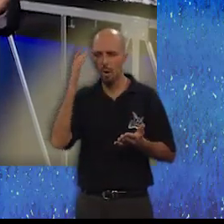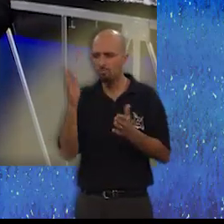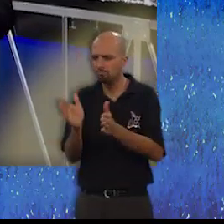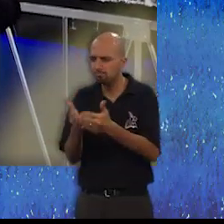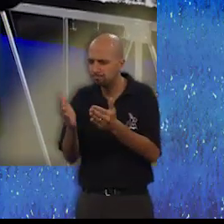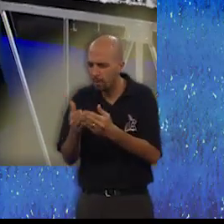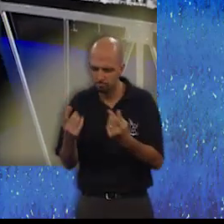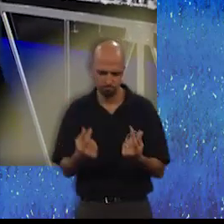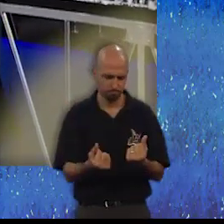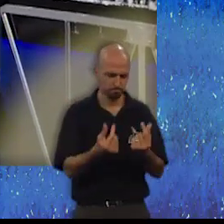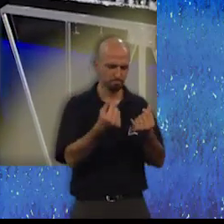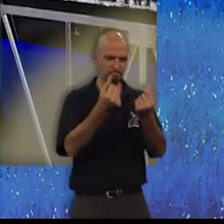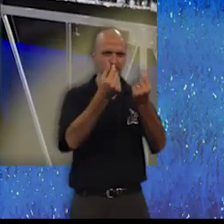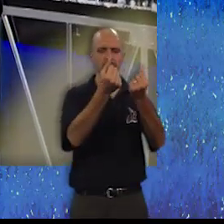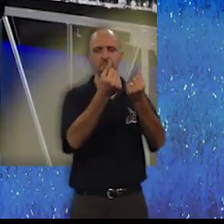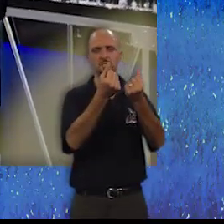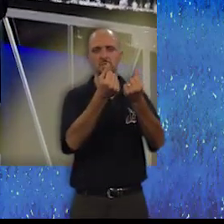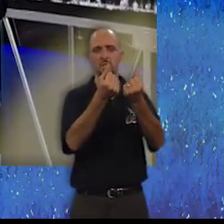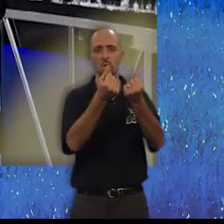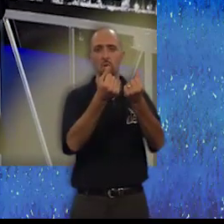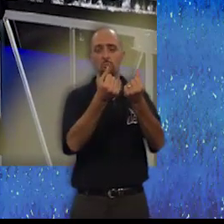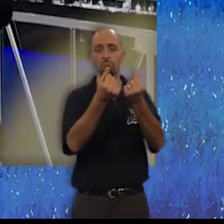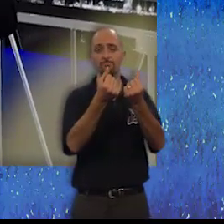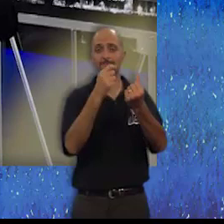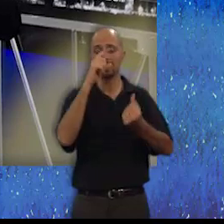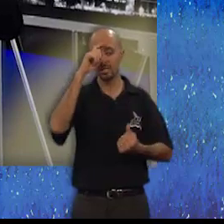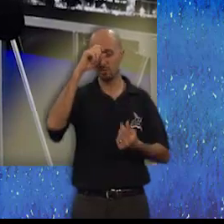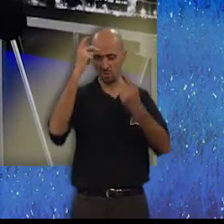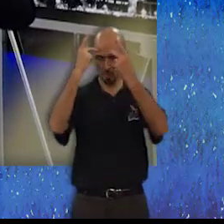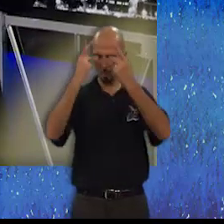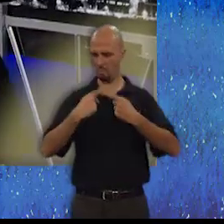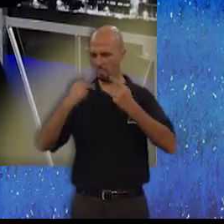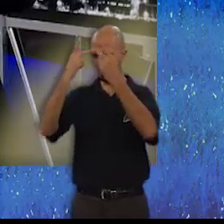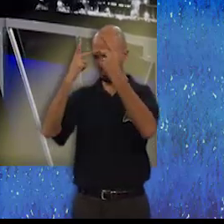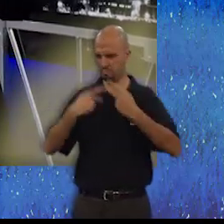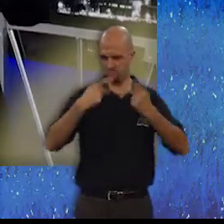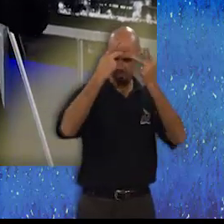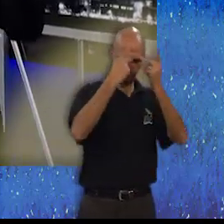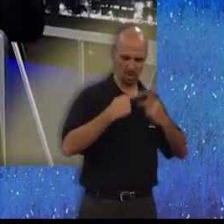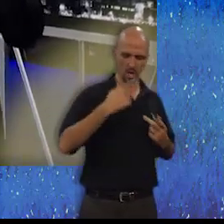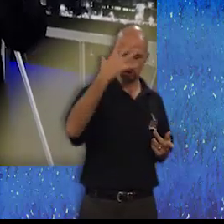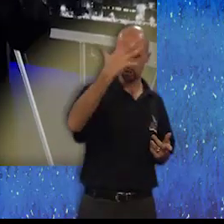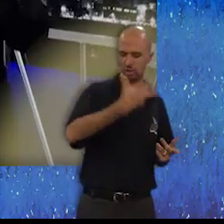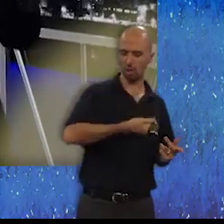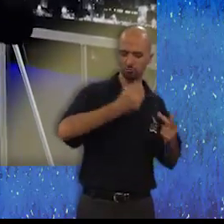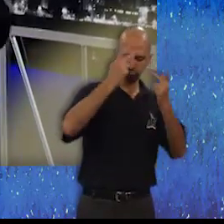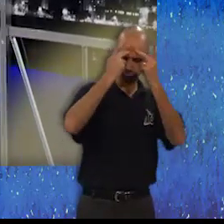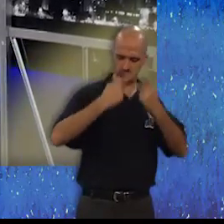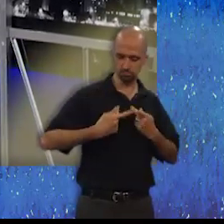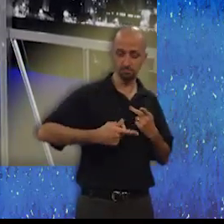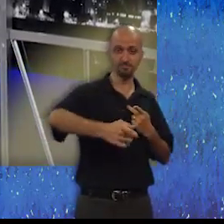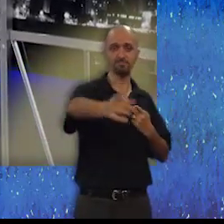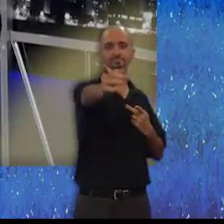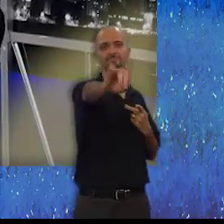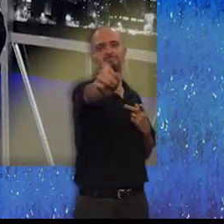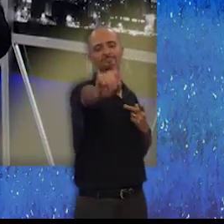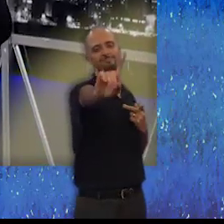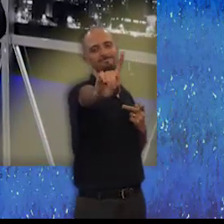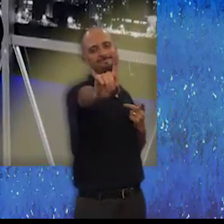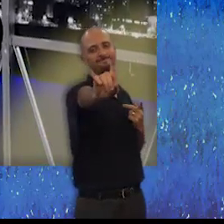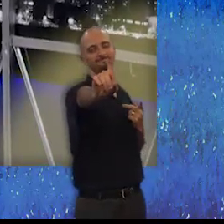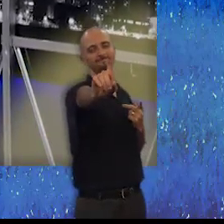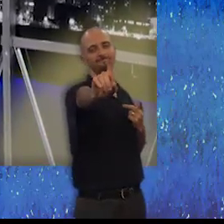é impossível. Nenhum ser humano pode ser salvo por ele mesmo. Nenhuma pessoa pode alcançar a salvação por seus próprios méritos.